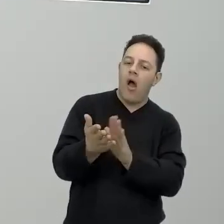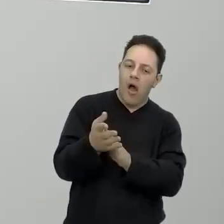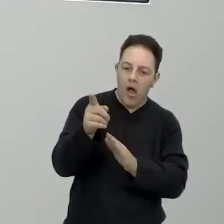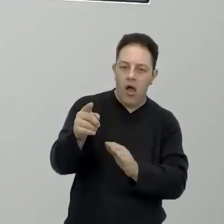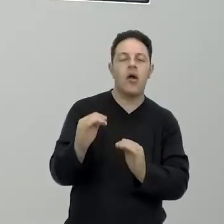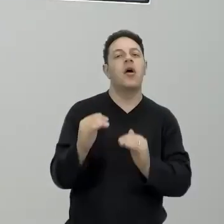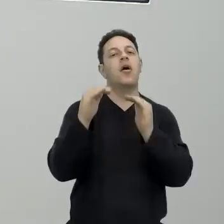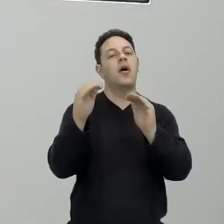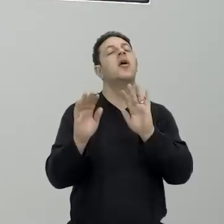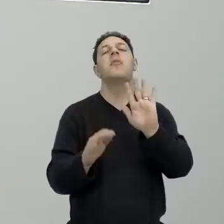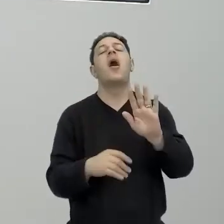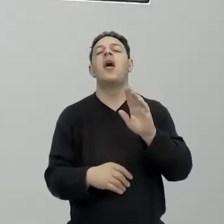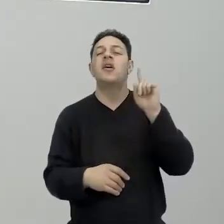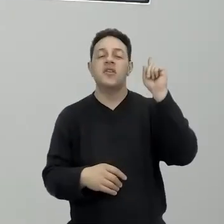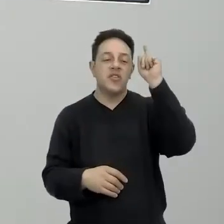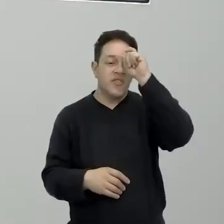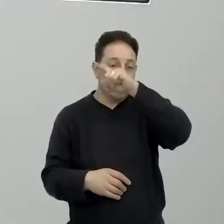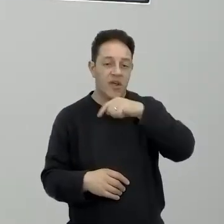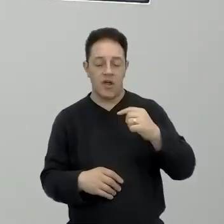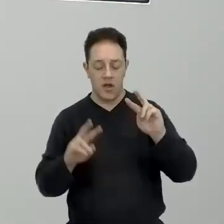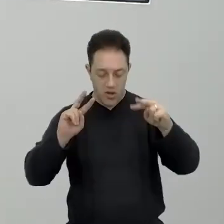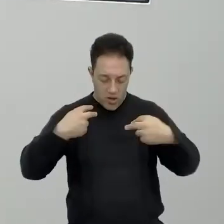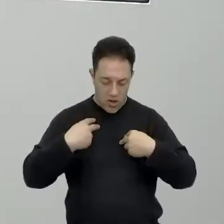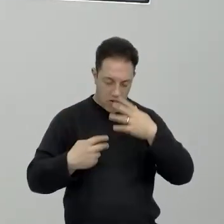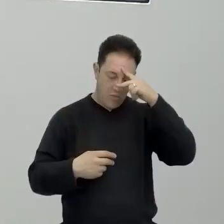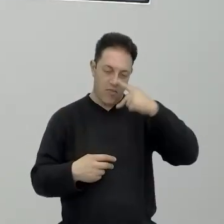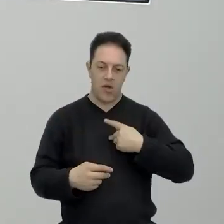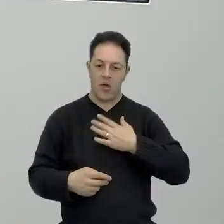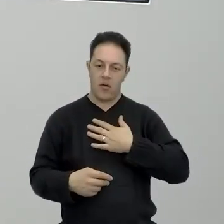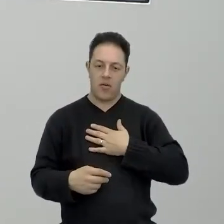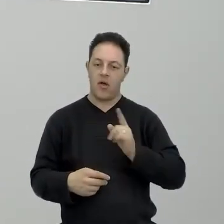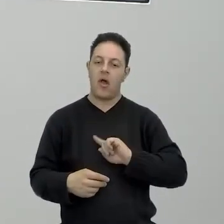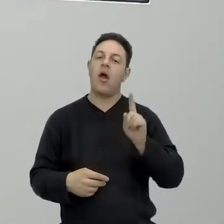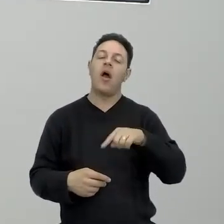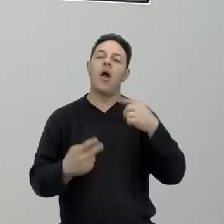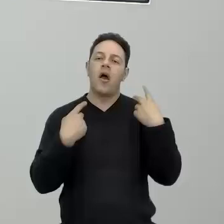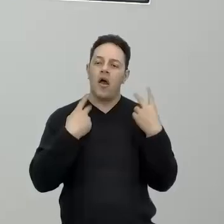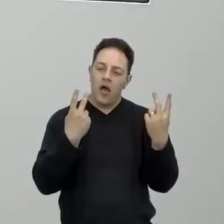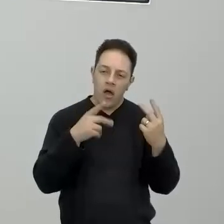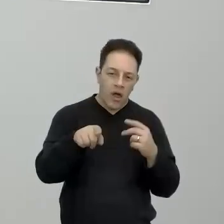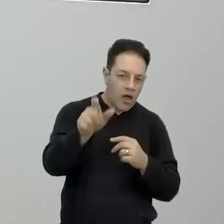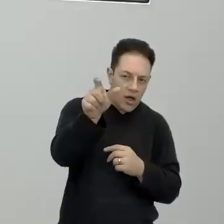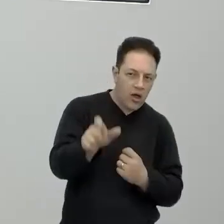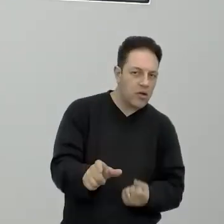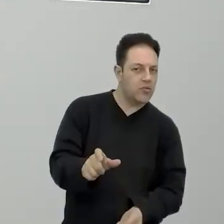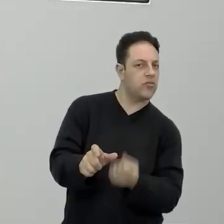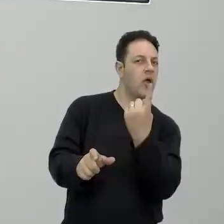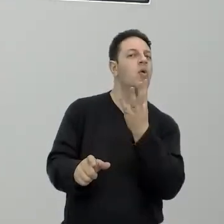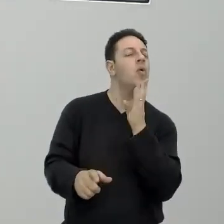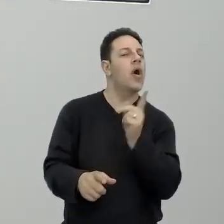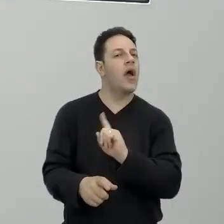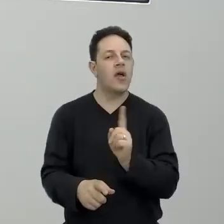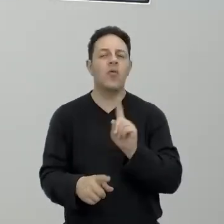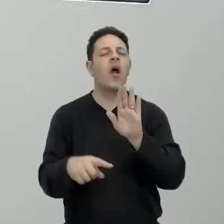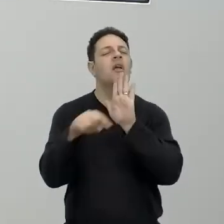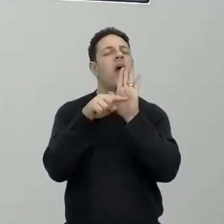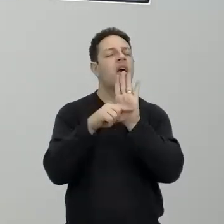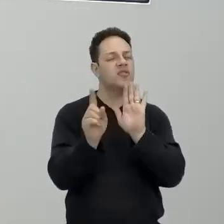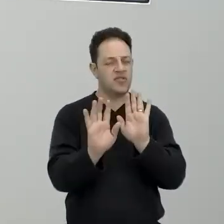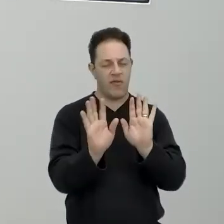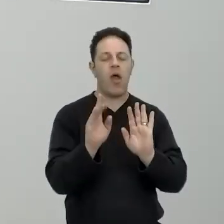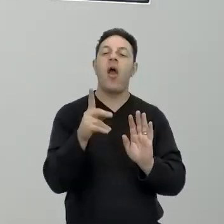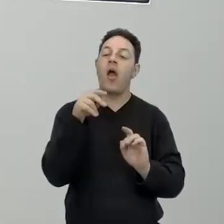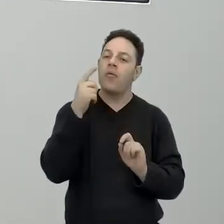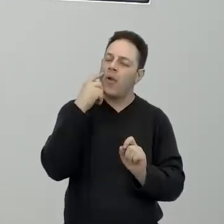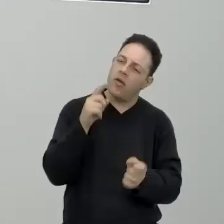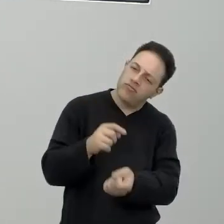como referência a nós mesmos e sim aquela pessoa que nos é estranha, né? E estranha não no sentido negativo, mas estranha no